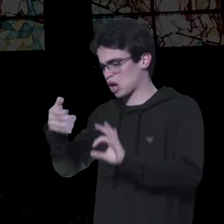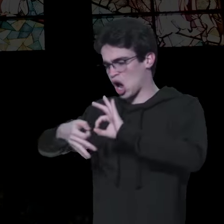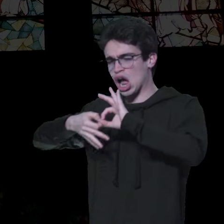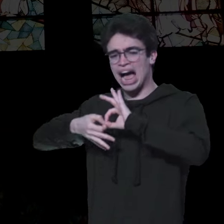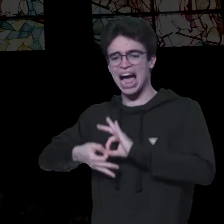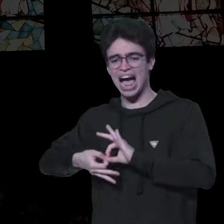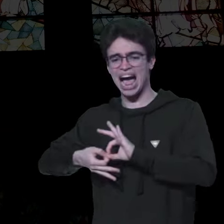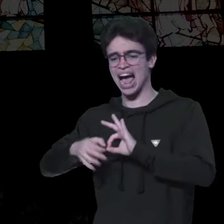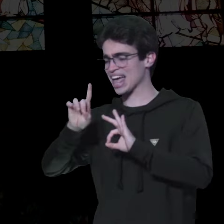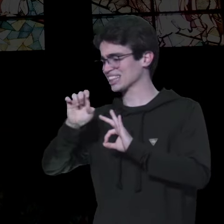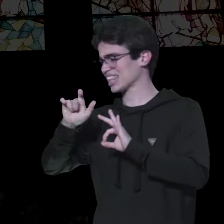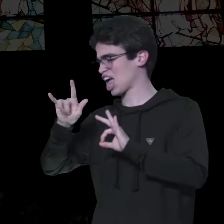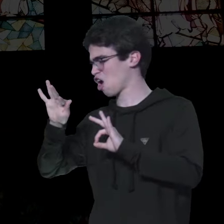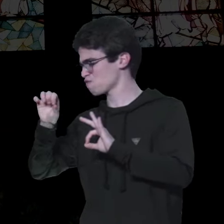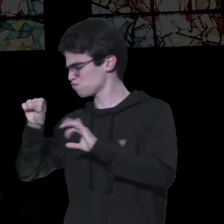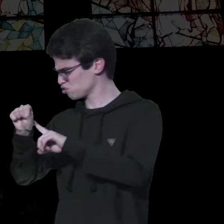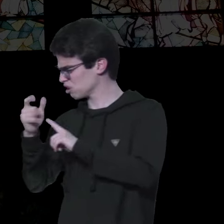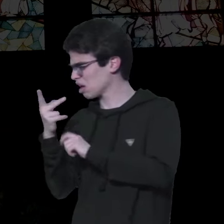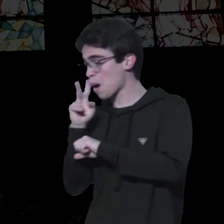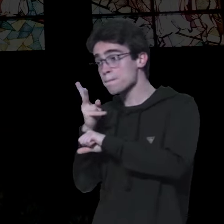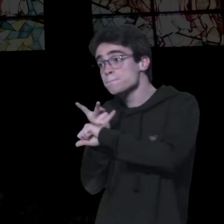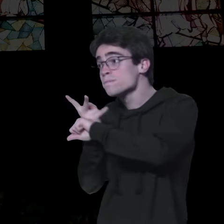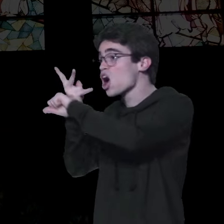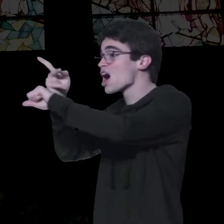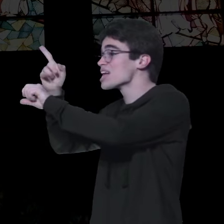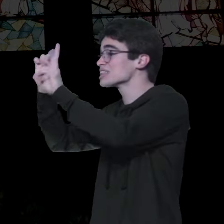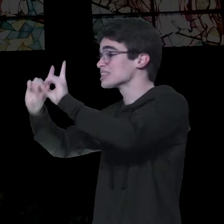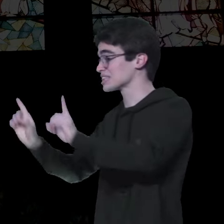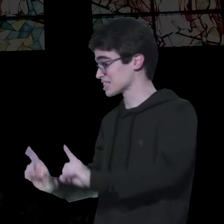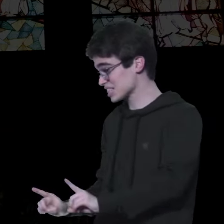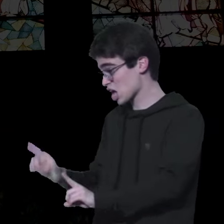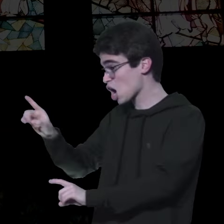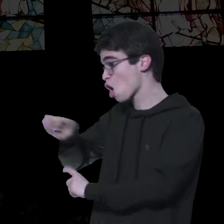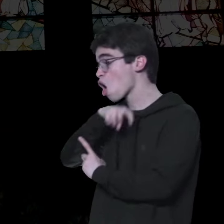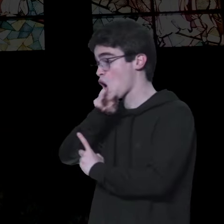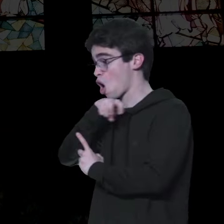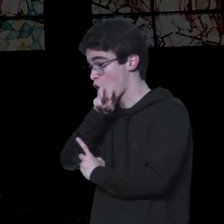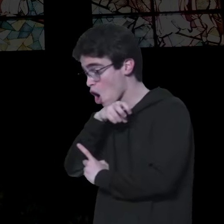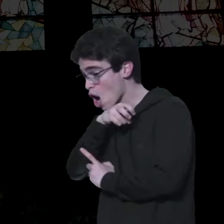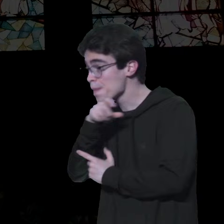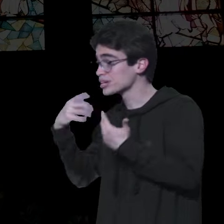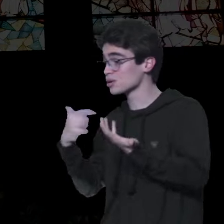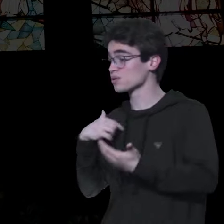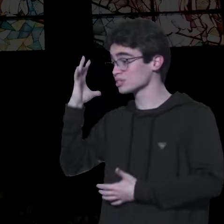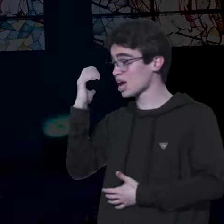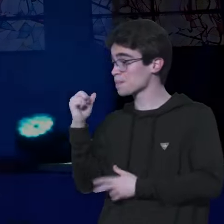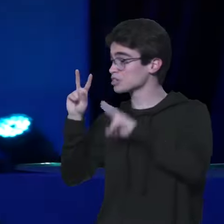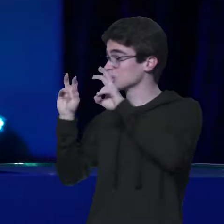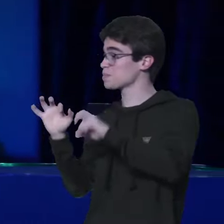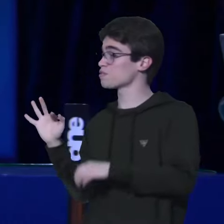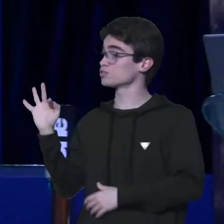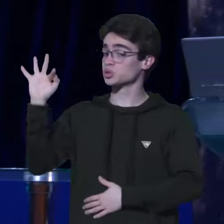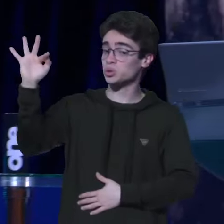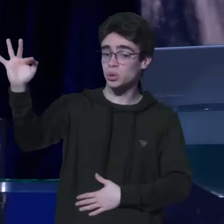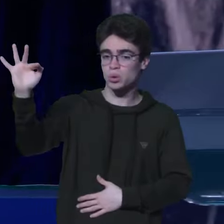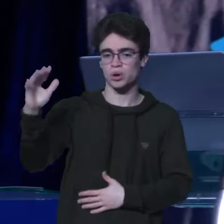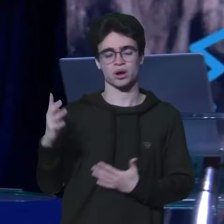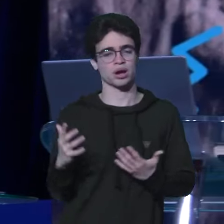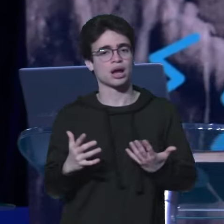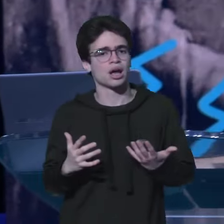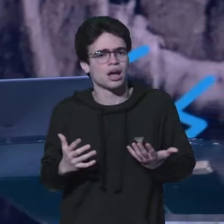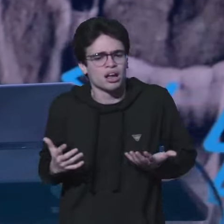nós podemos consultar a Piton e saber o nosso futuro. E aí, O que Deus